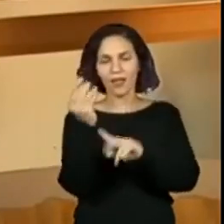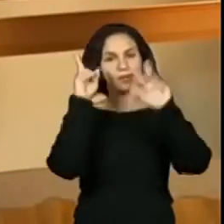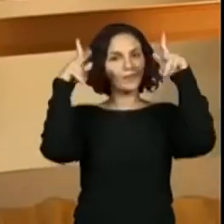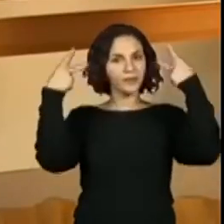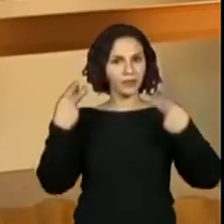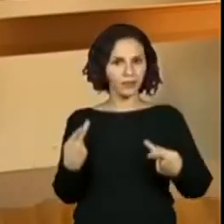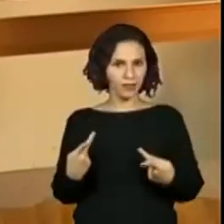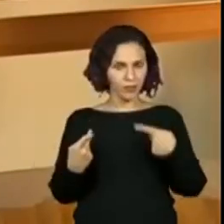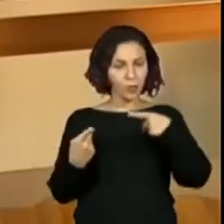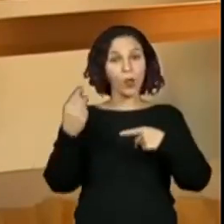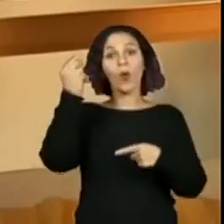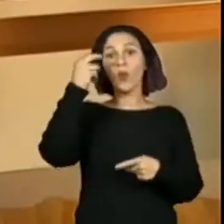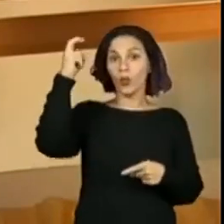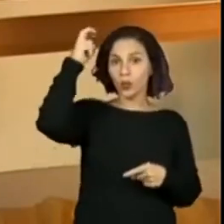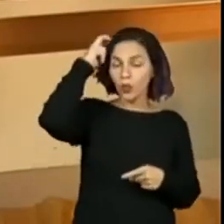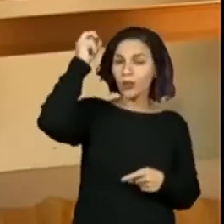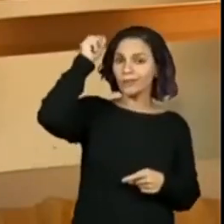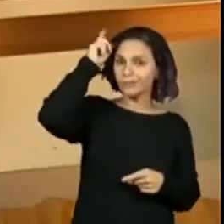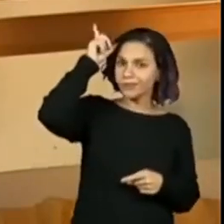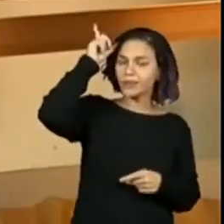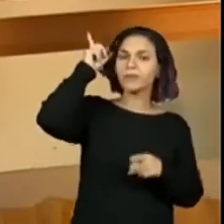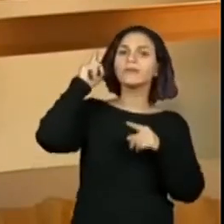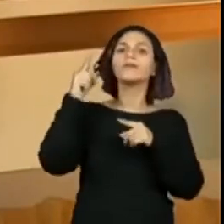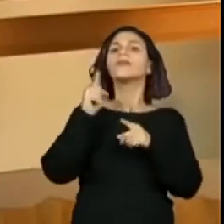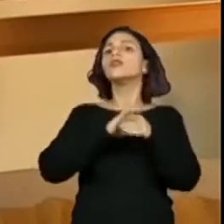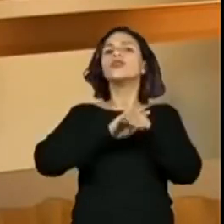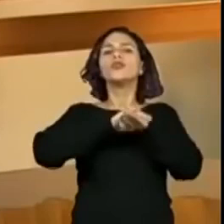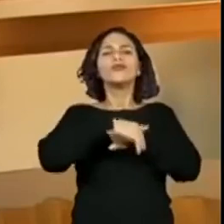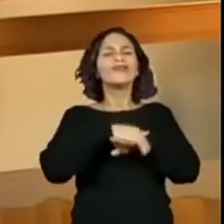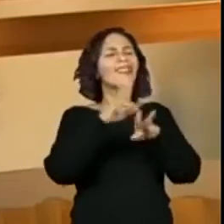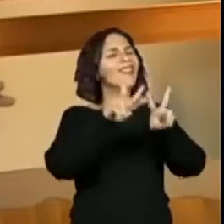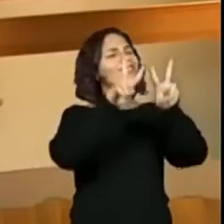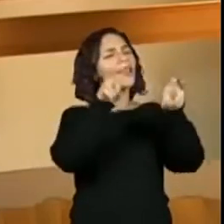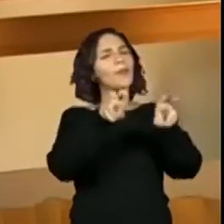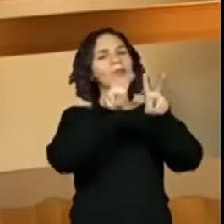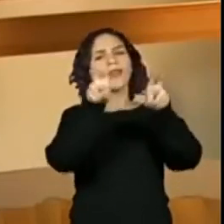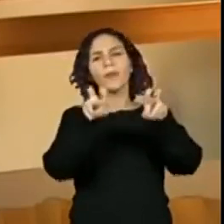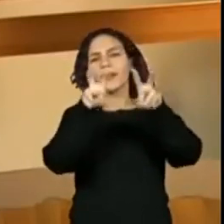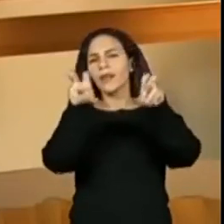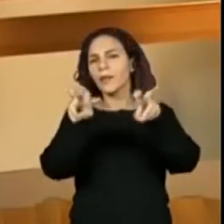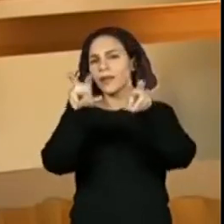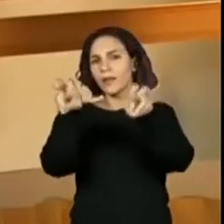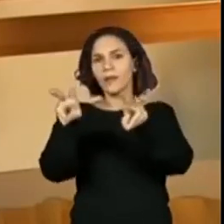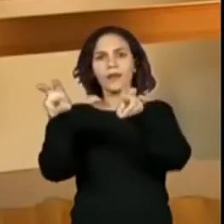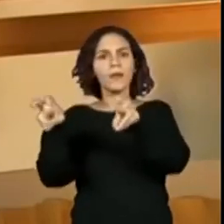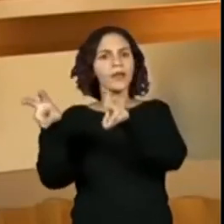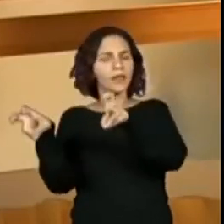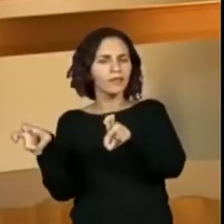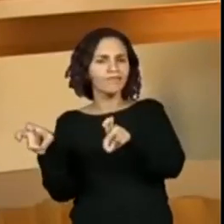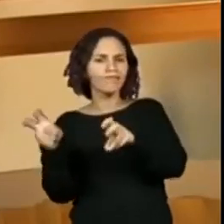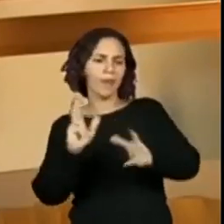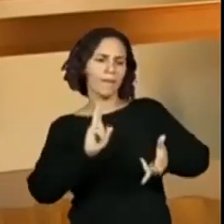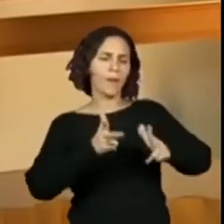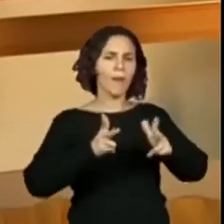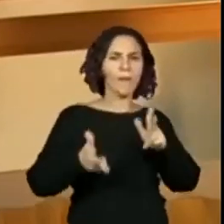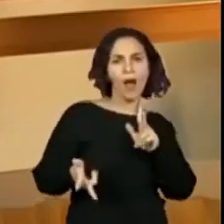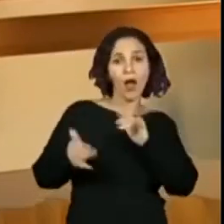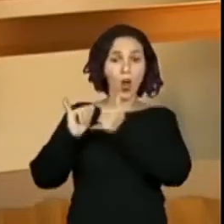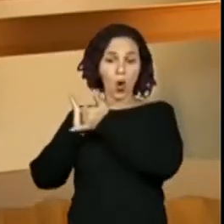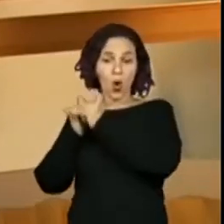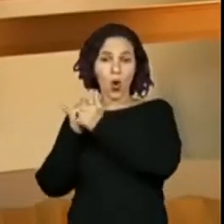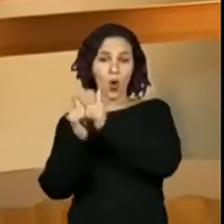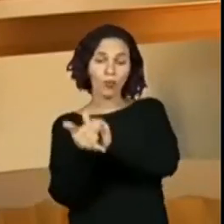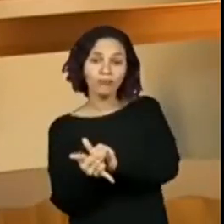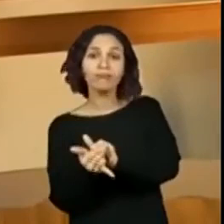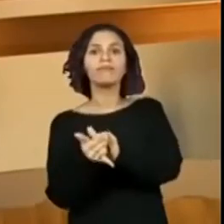humanas, culturalmente falando, a noite foi tema para vários assuntos, para várias conversas, contos, lendas, romances,